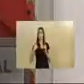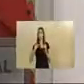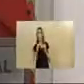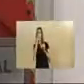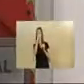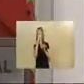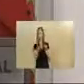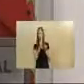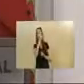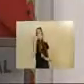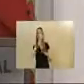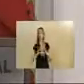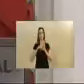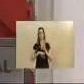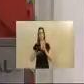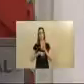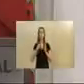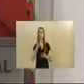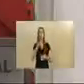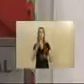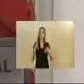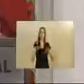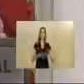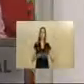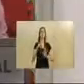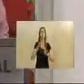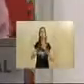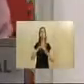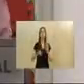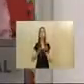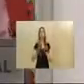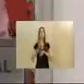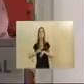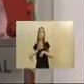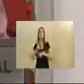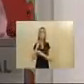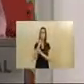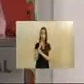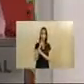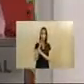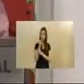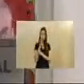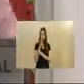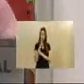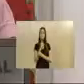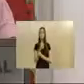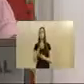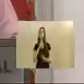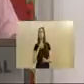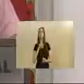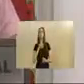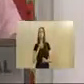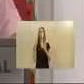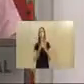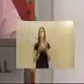outro projeto mais inclusão projeto do curso de fisioterapia que se propõe a inclusão